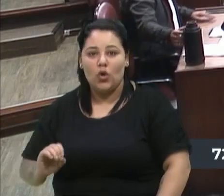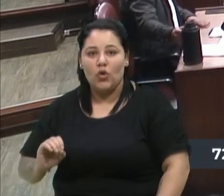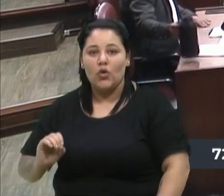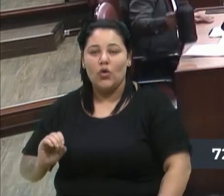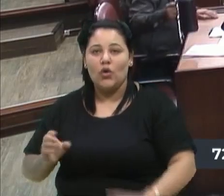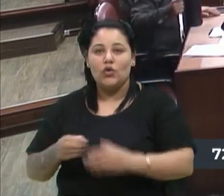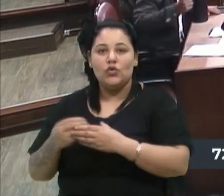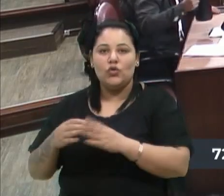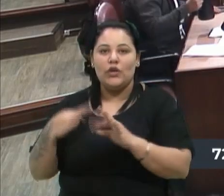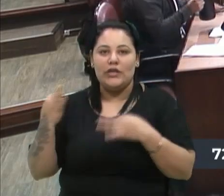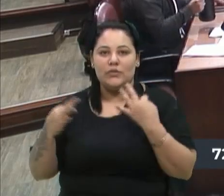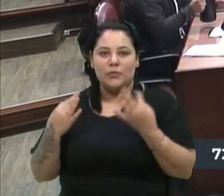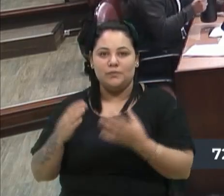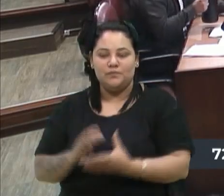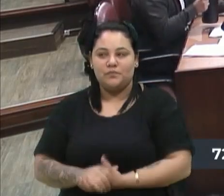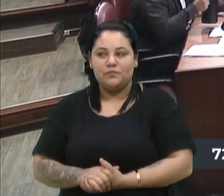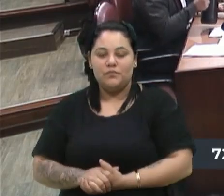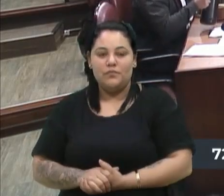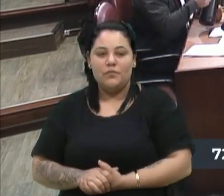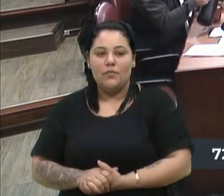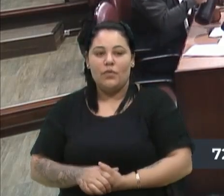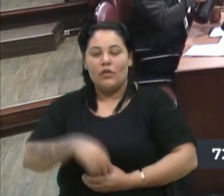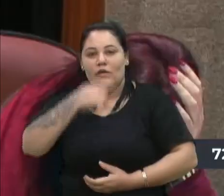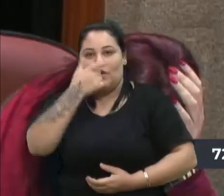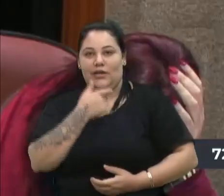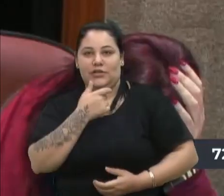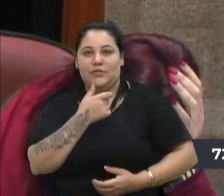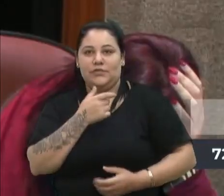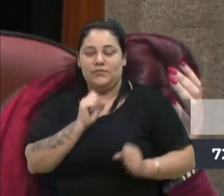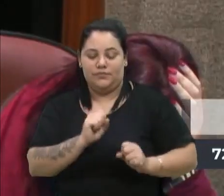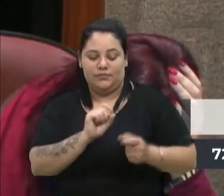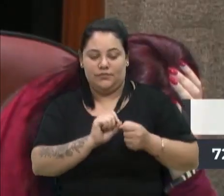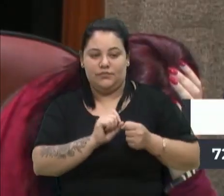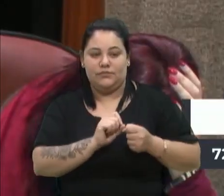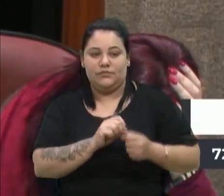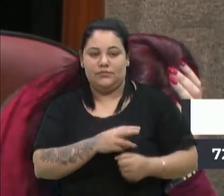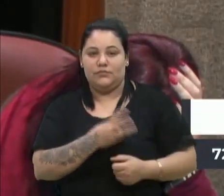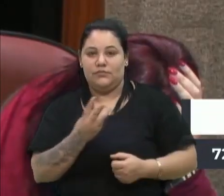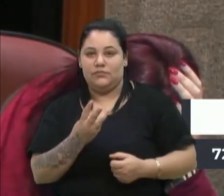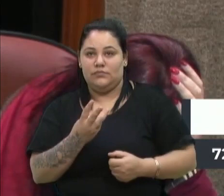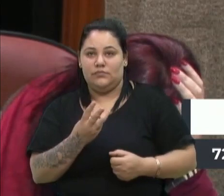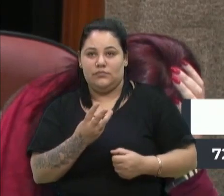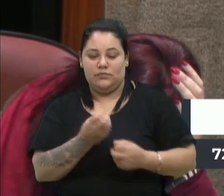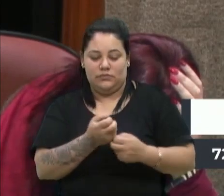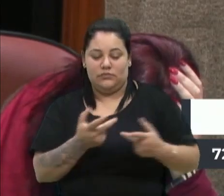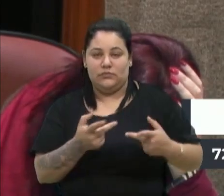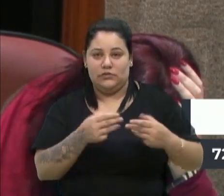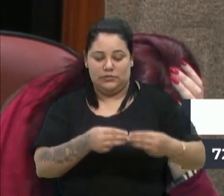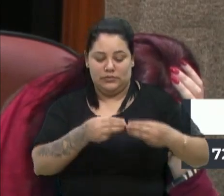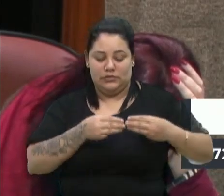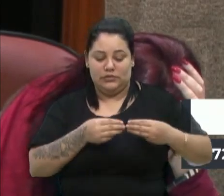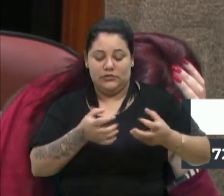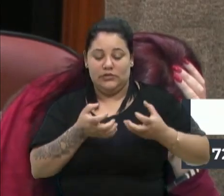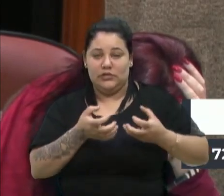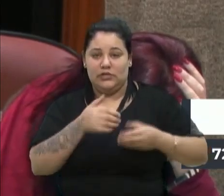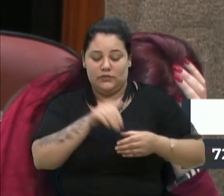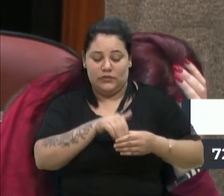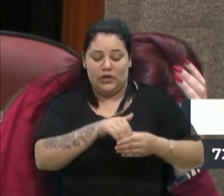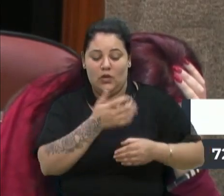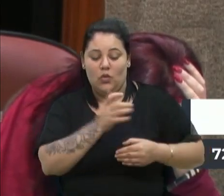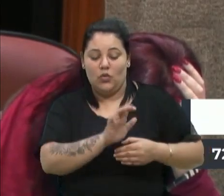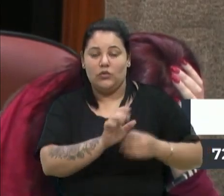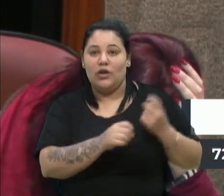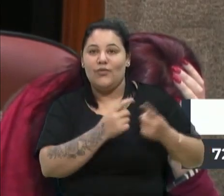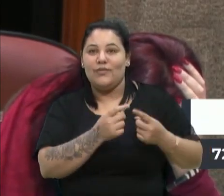e eu acho que se poderiam ter feito Três blocos das emendas eu gostaria de votar contra algumas e menos não vou poder